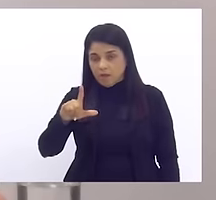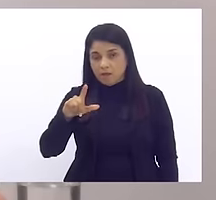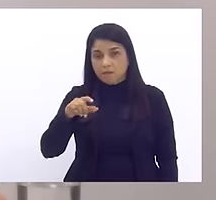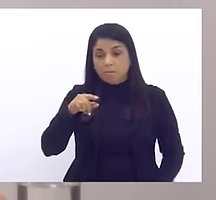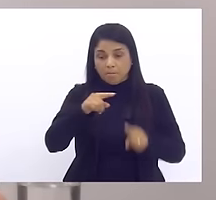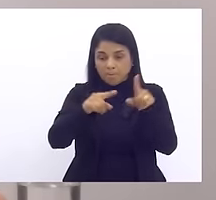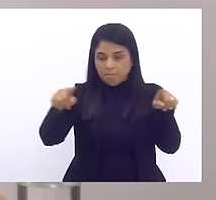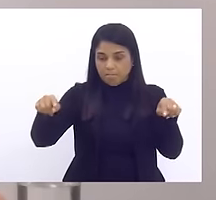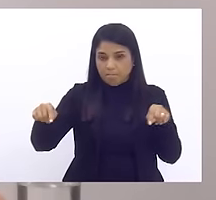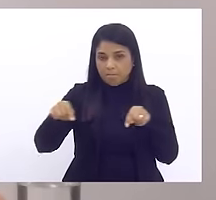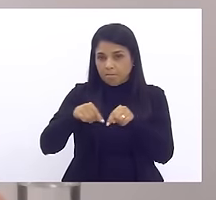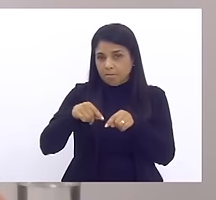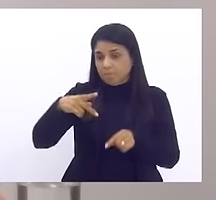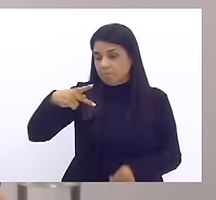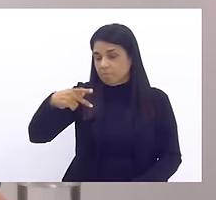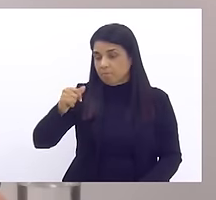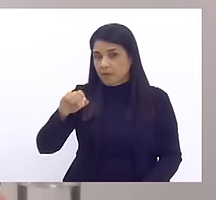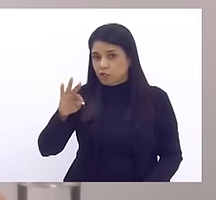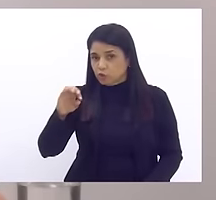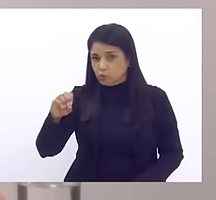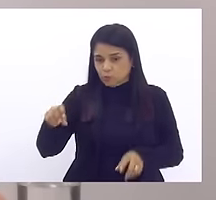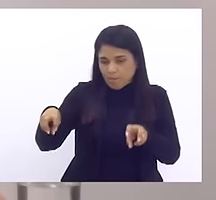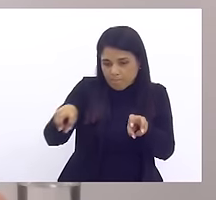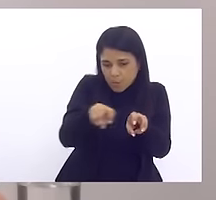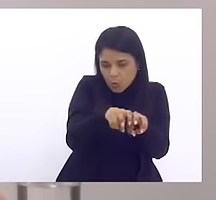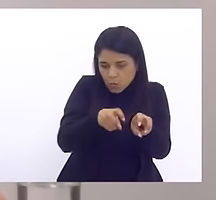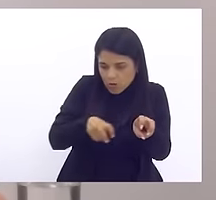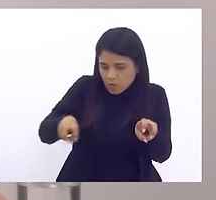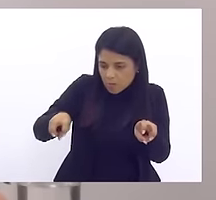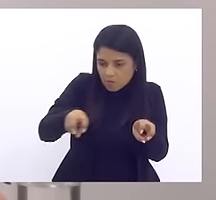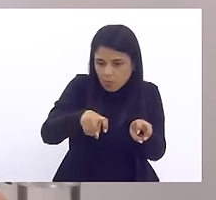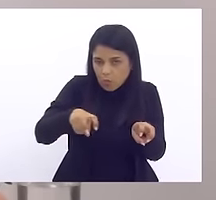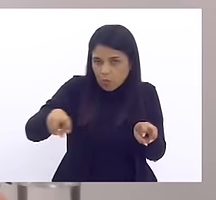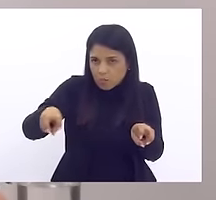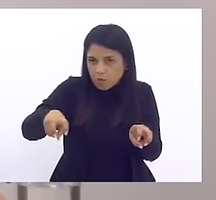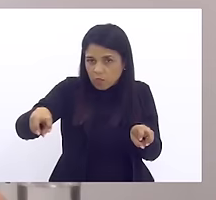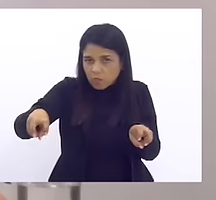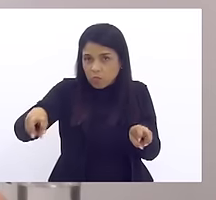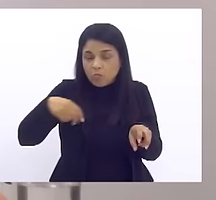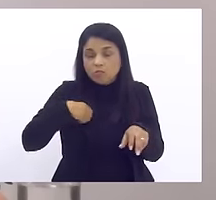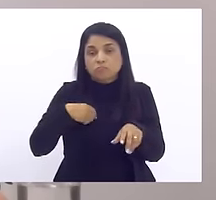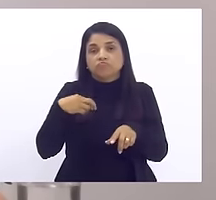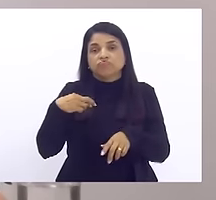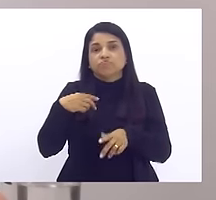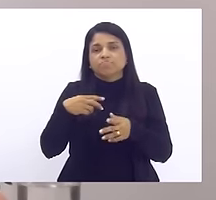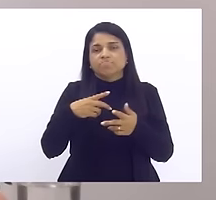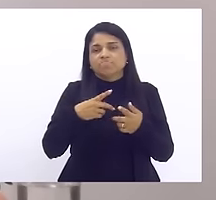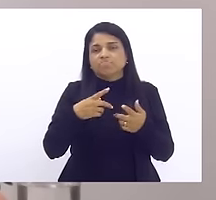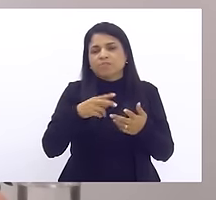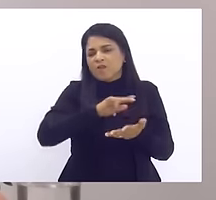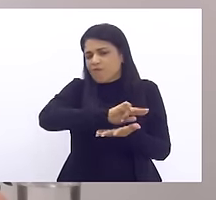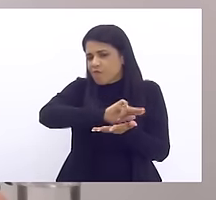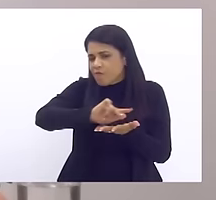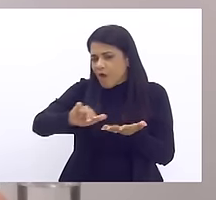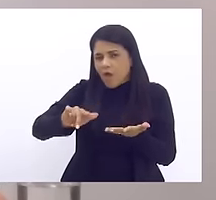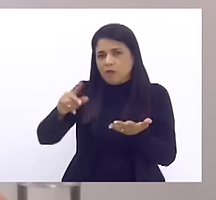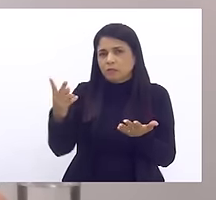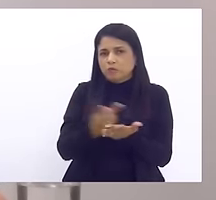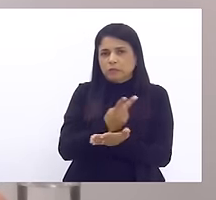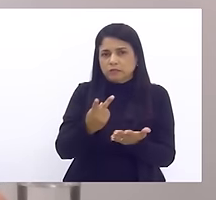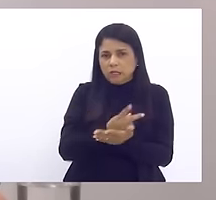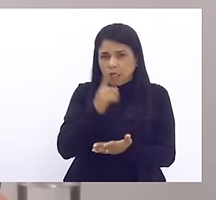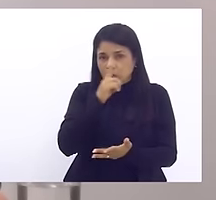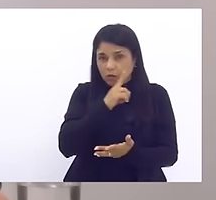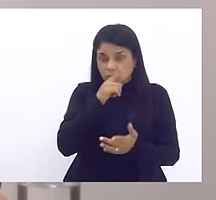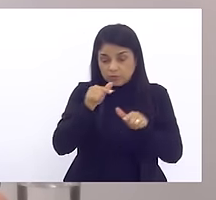verificamos diversas irregularidades inclusive uma fraude a autodeclaração junto ao Corpo de